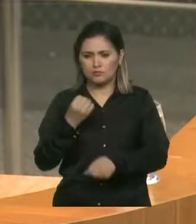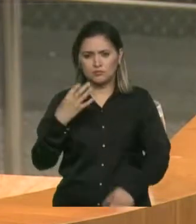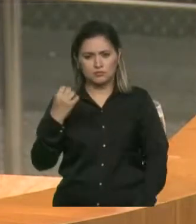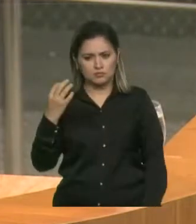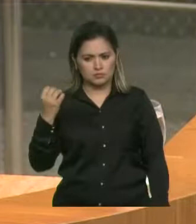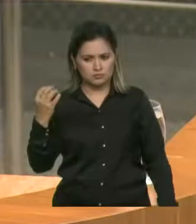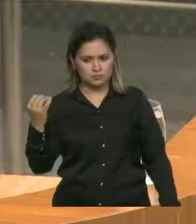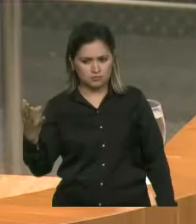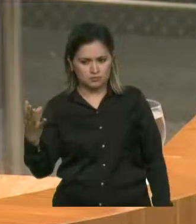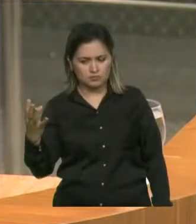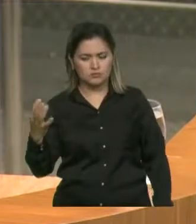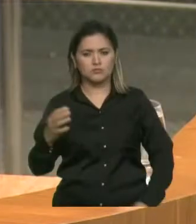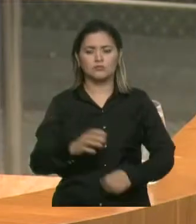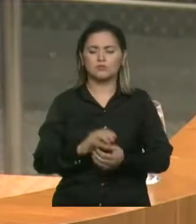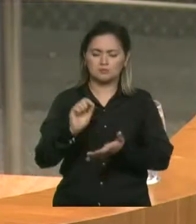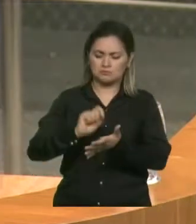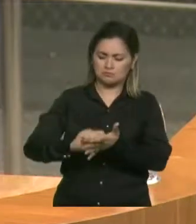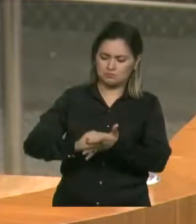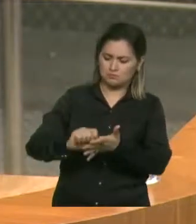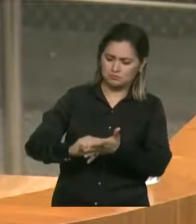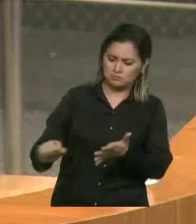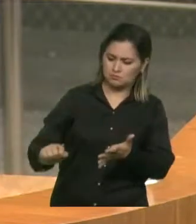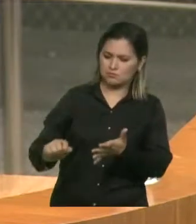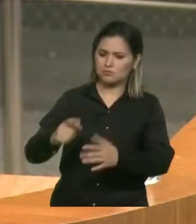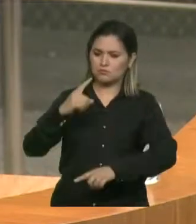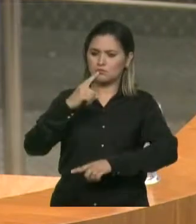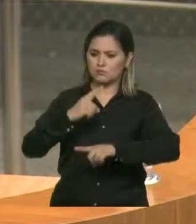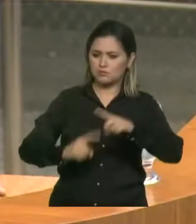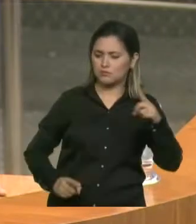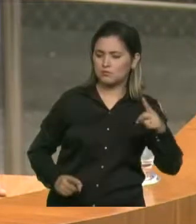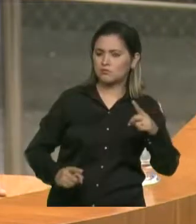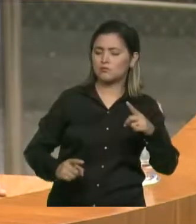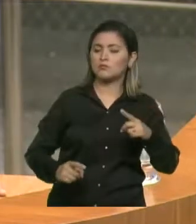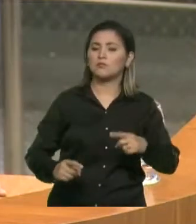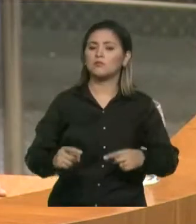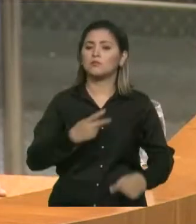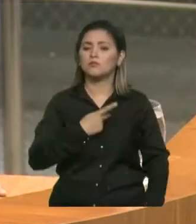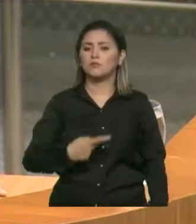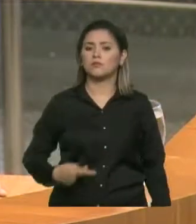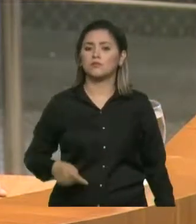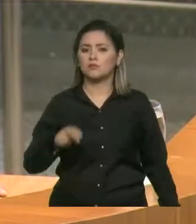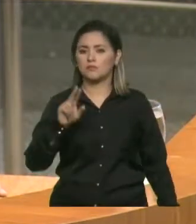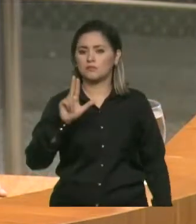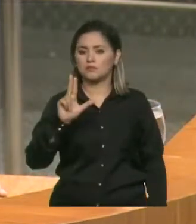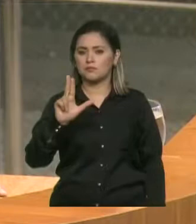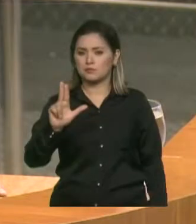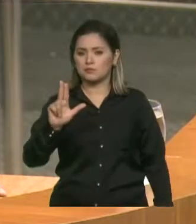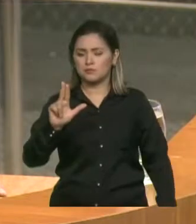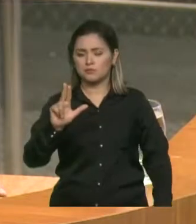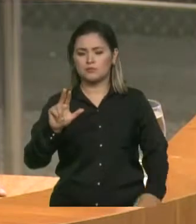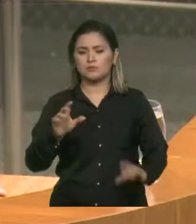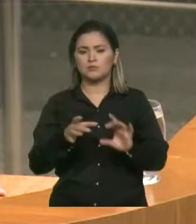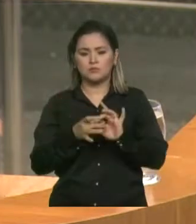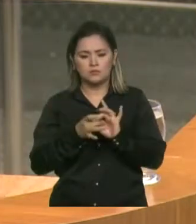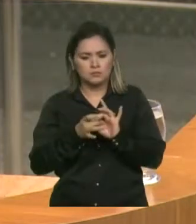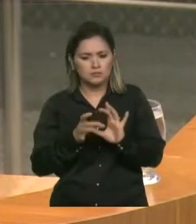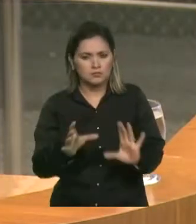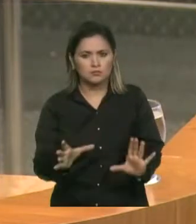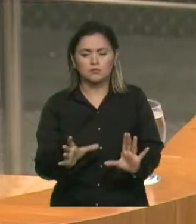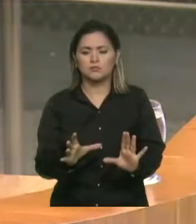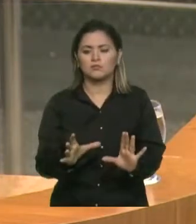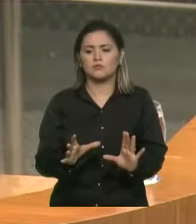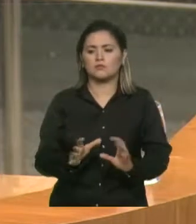deu despacho impedindo que o presidente Lula fosse libertado, fosse